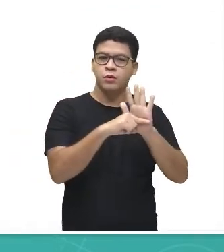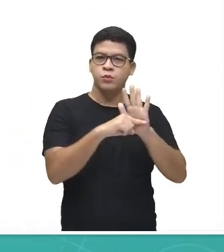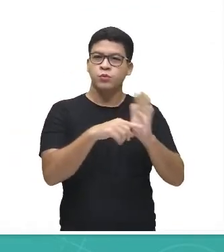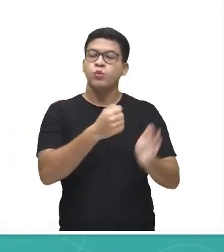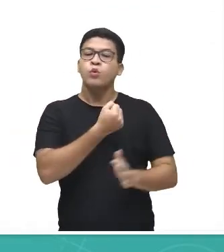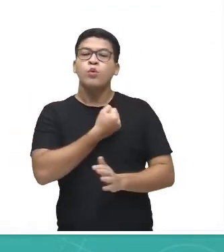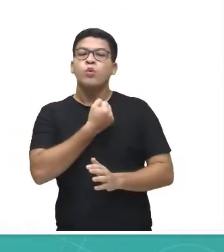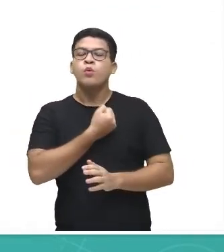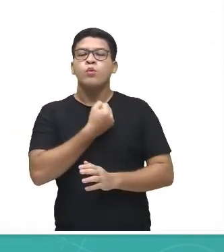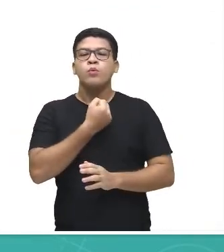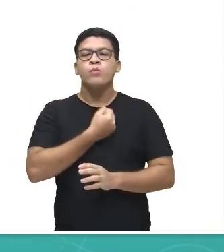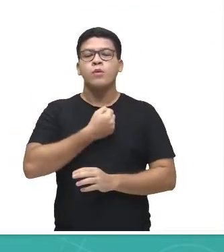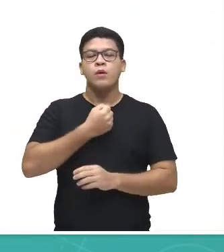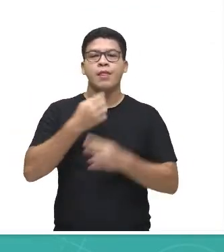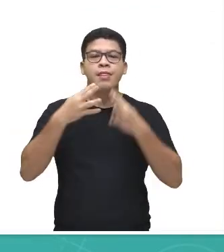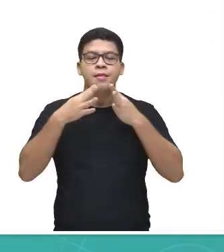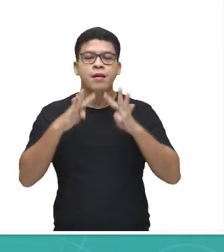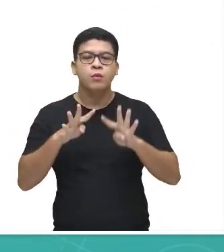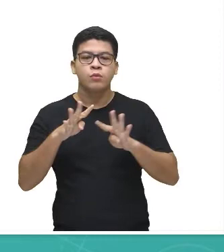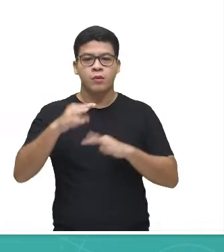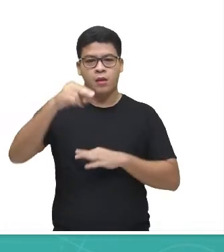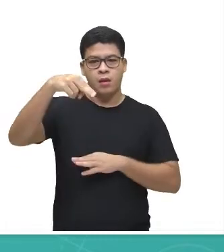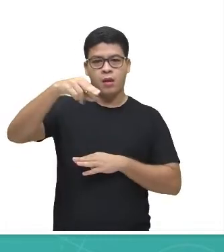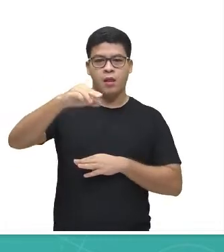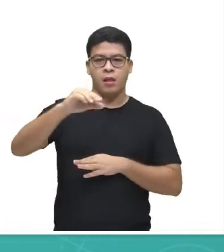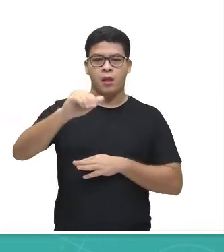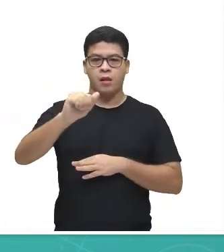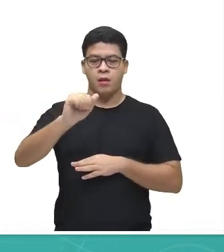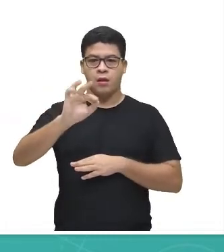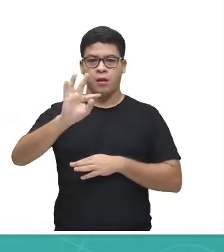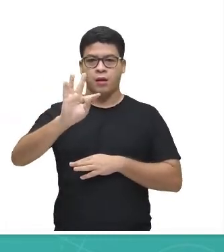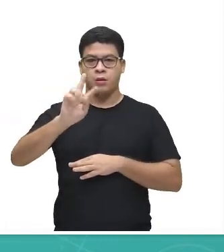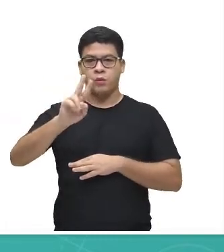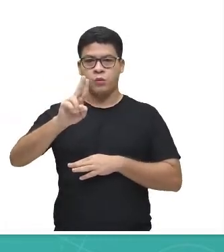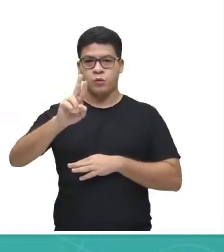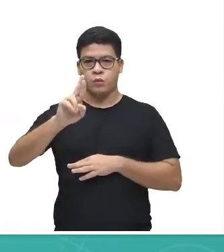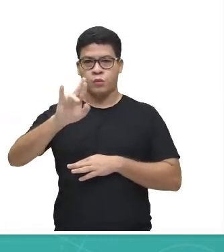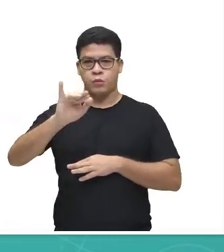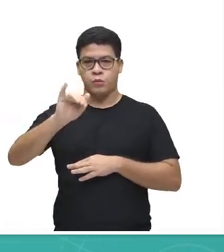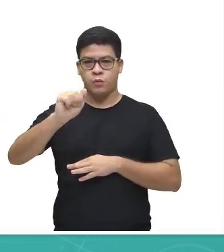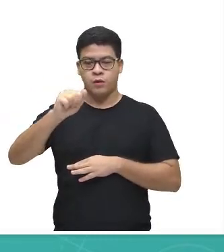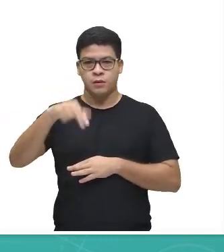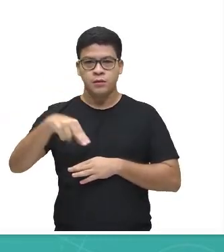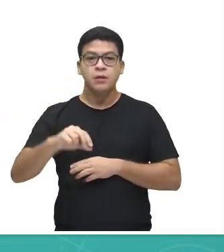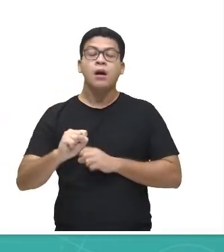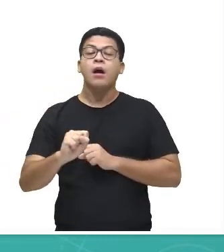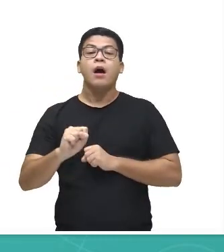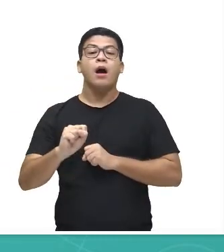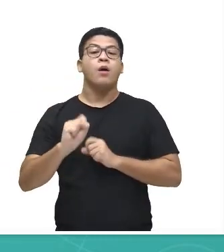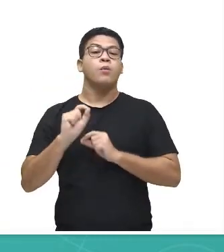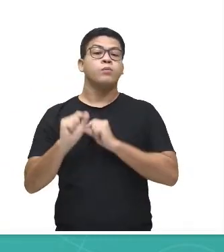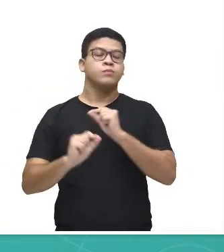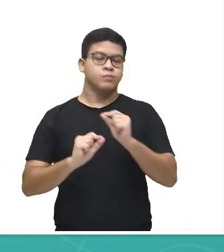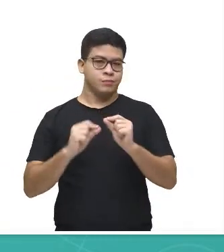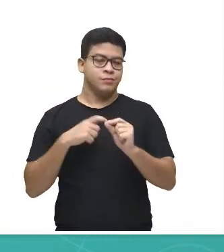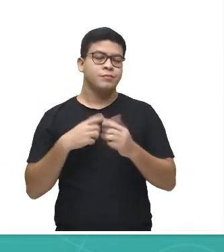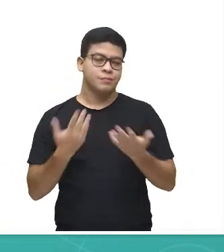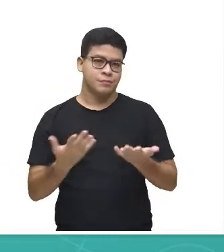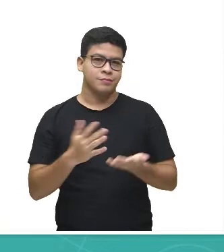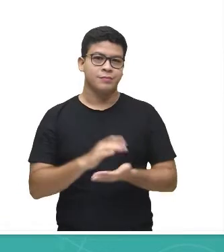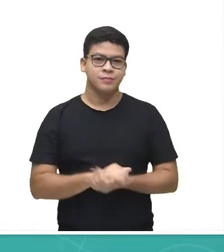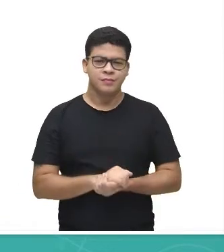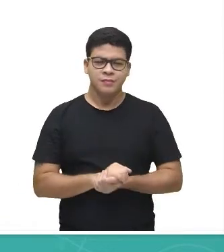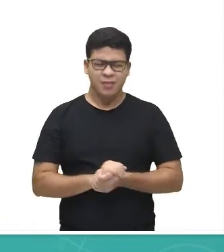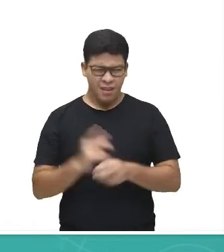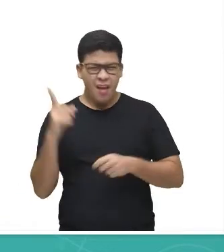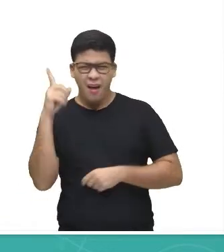conteúdo. Adição e subtração de números naturais, tá? Professor, tá difícil